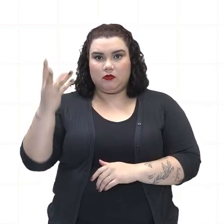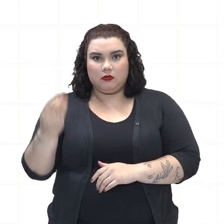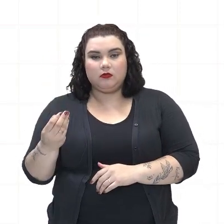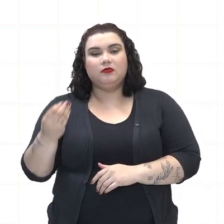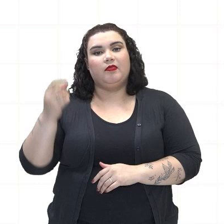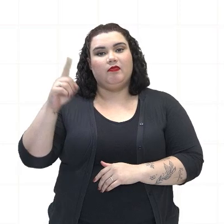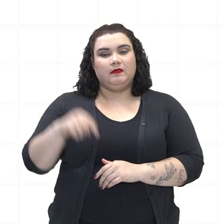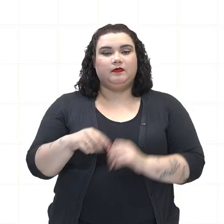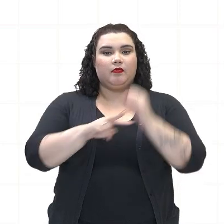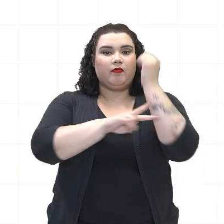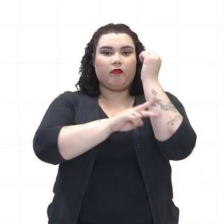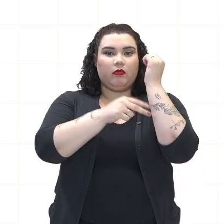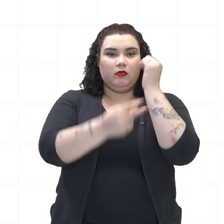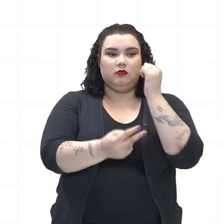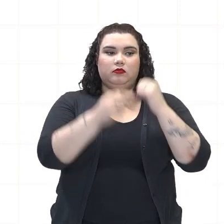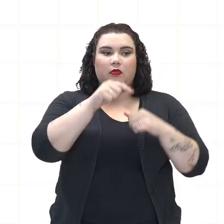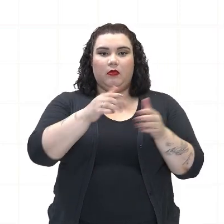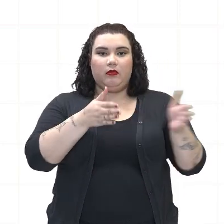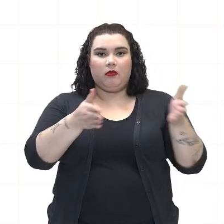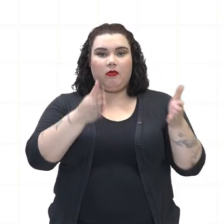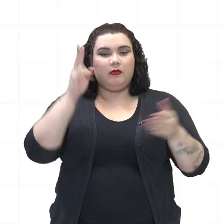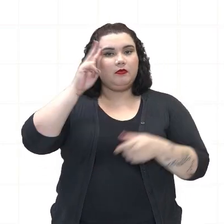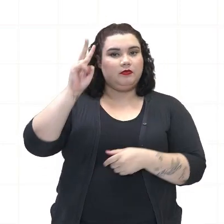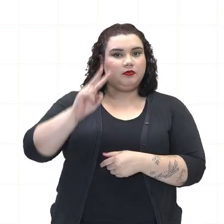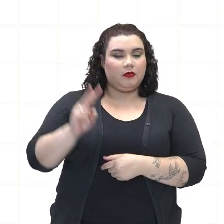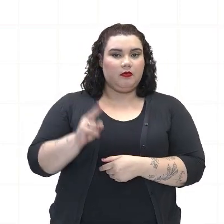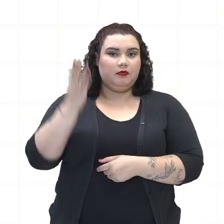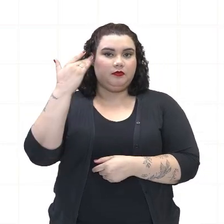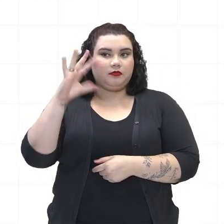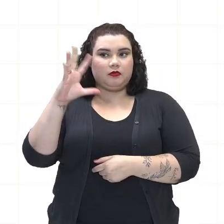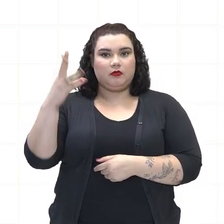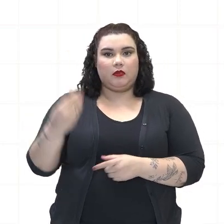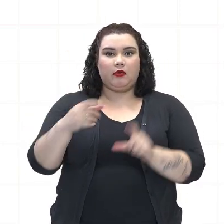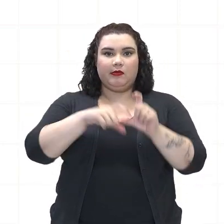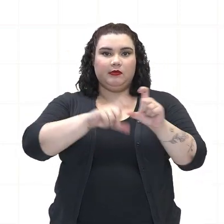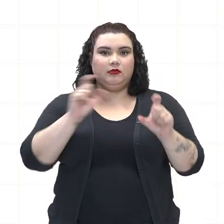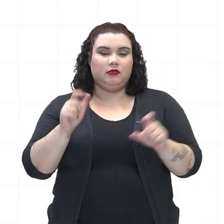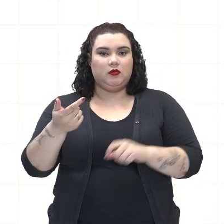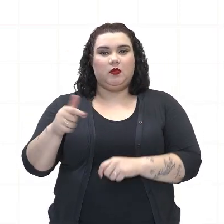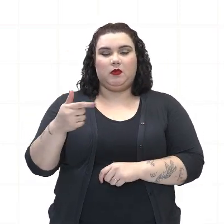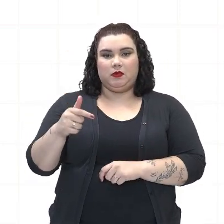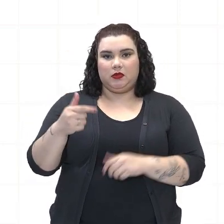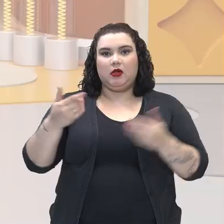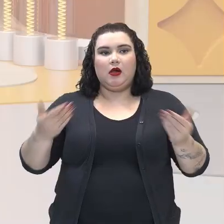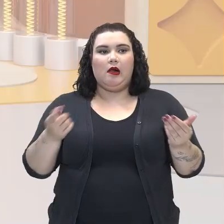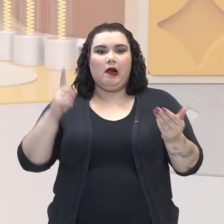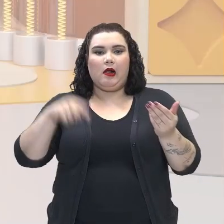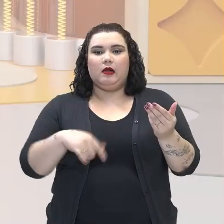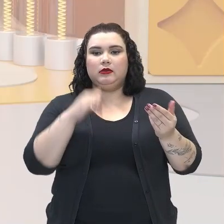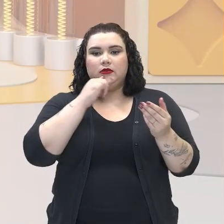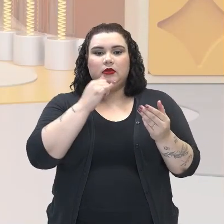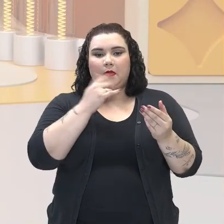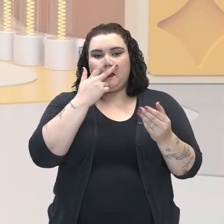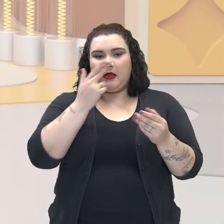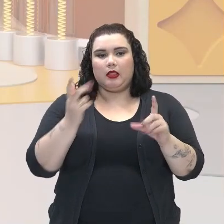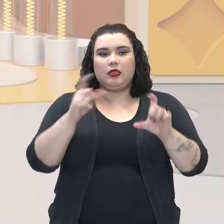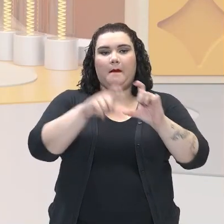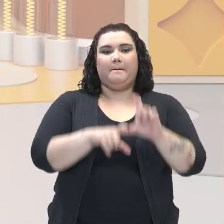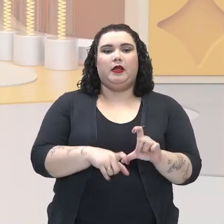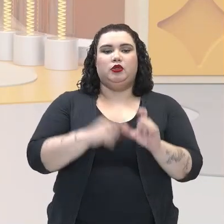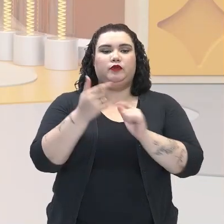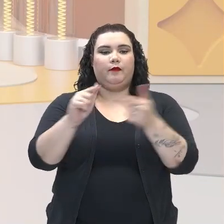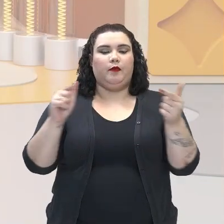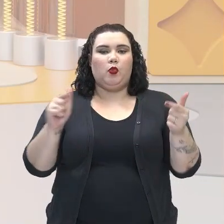resultado desse período histórico onde a África não era independente, e sim como se fosse um quintal de vários